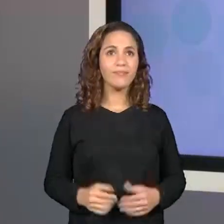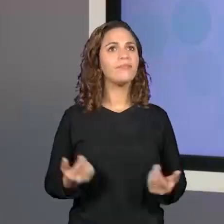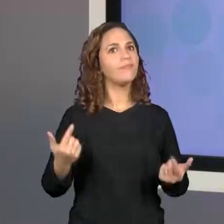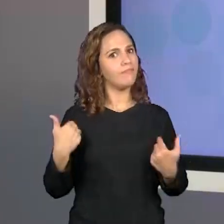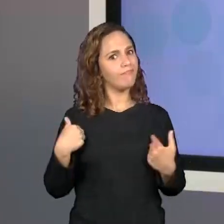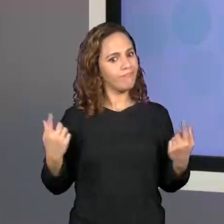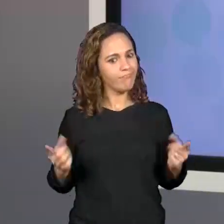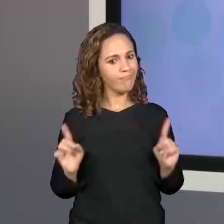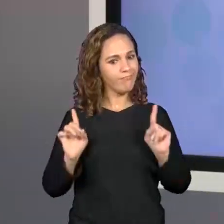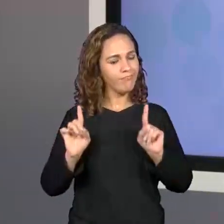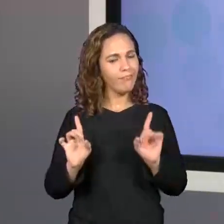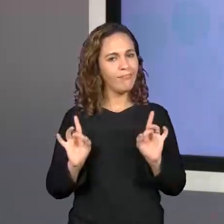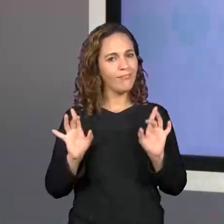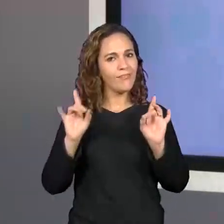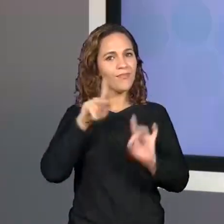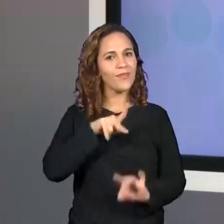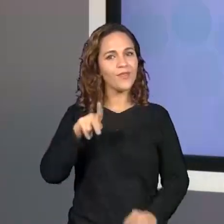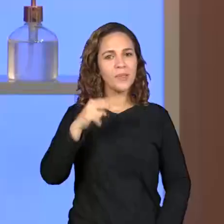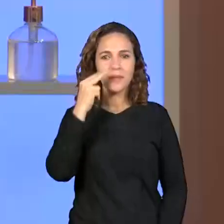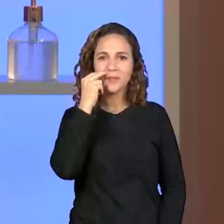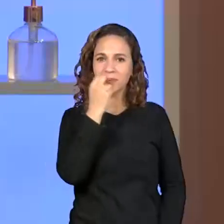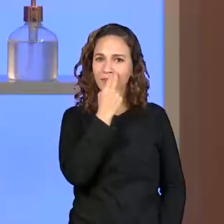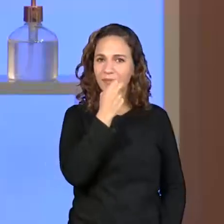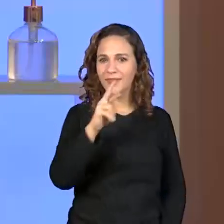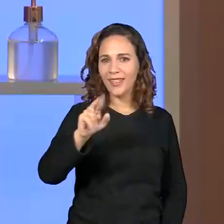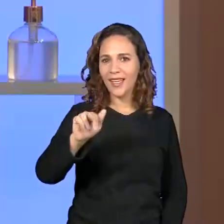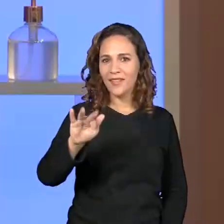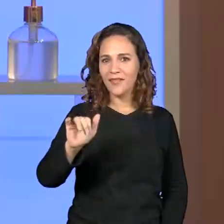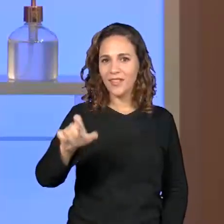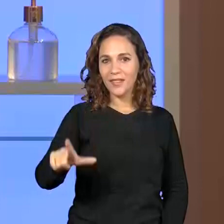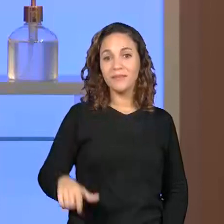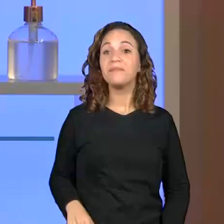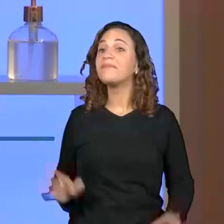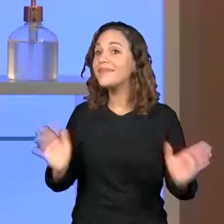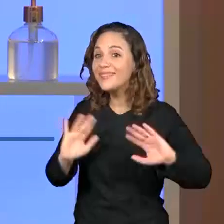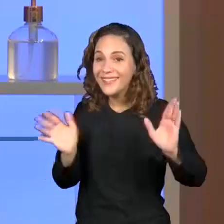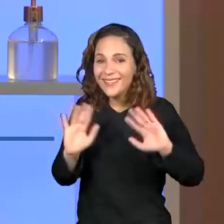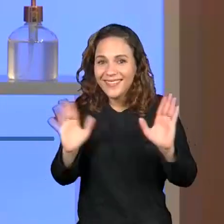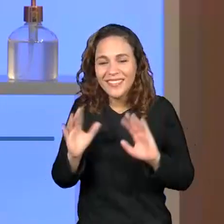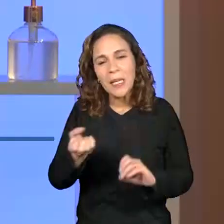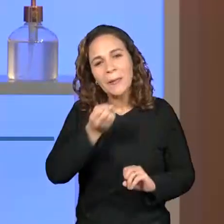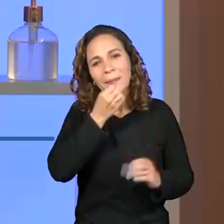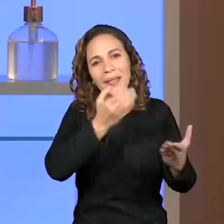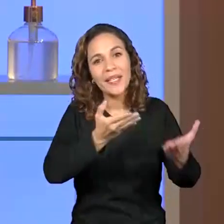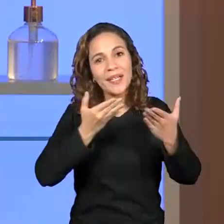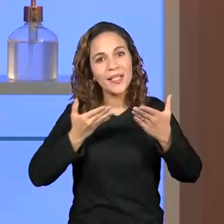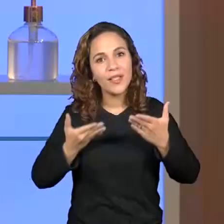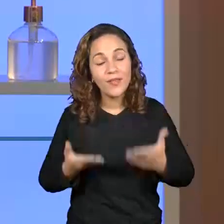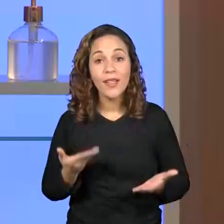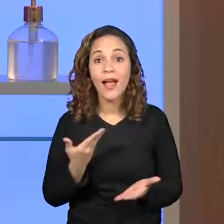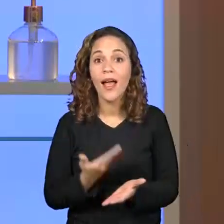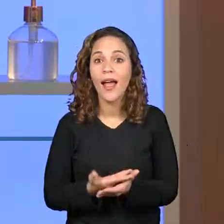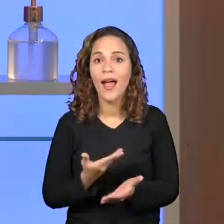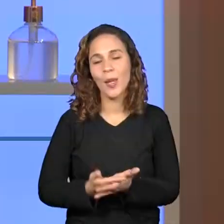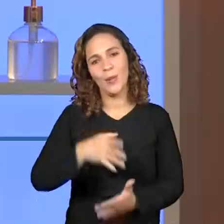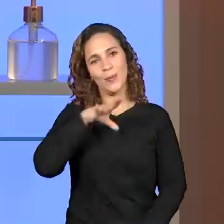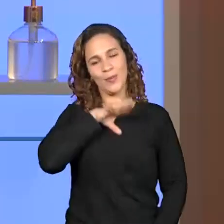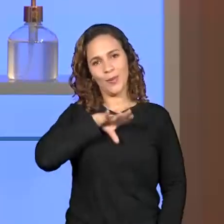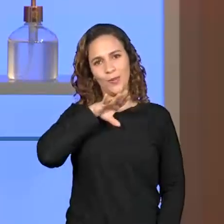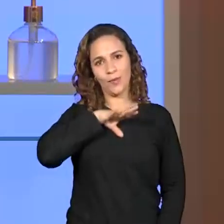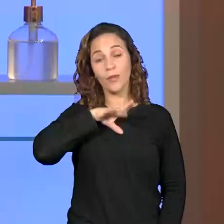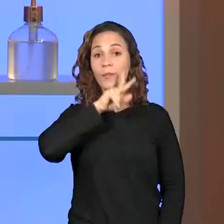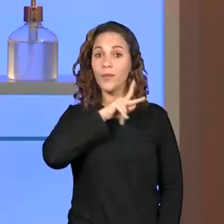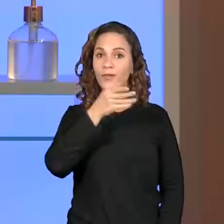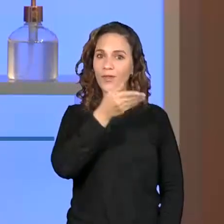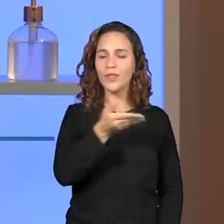bem acompanhados do professor Rafael. Olá, pessoal! Sejam bem-vindos a mais uma aula de língua portuguesa.